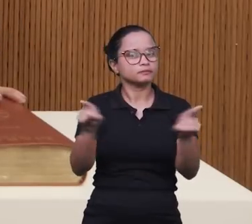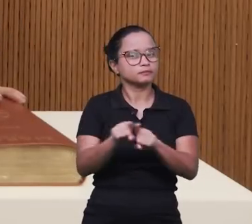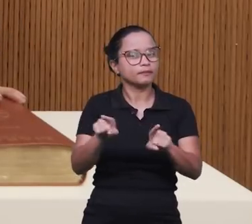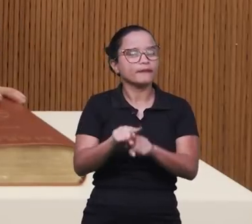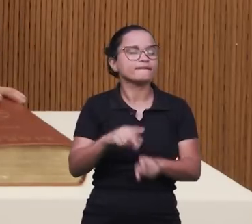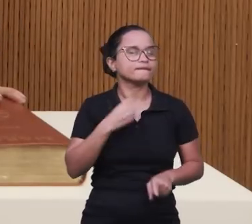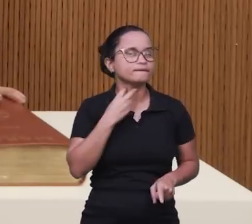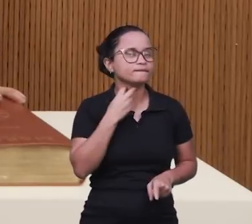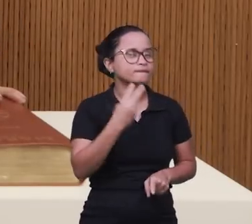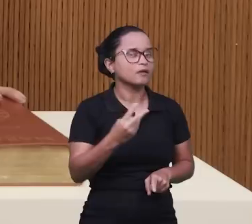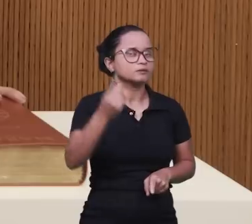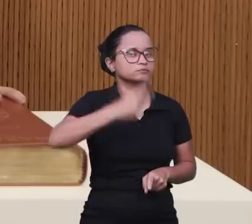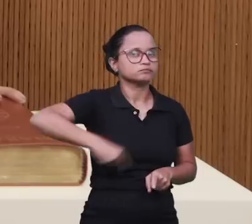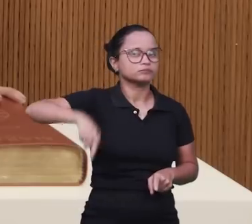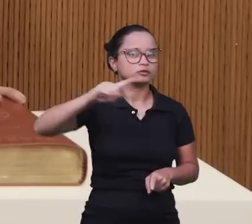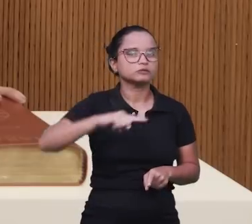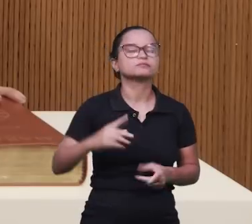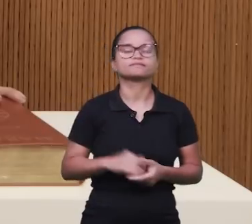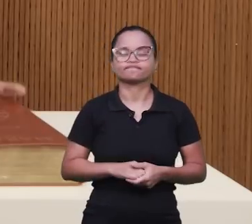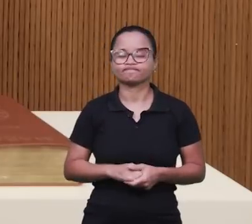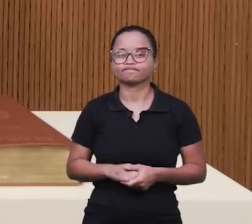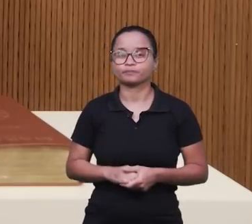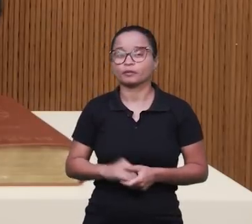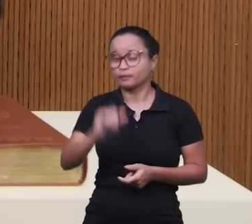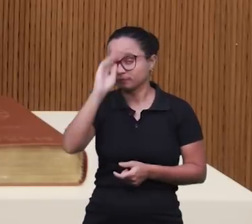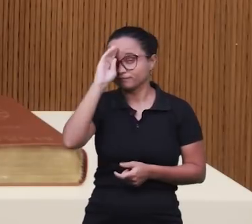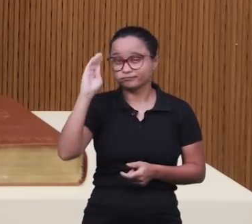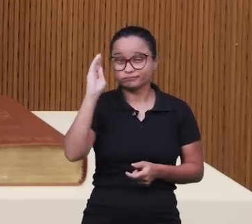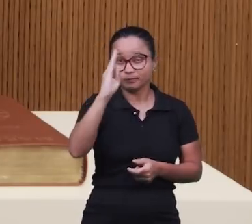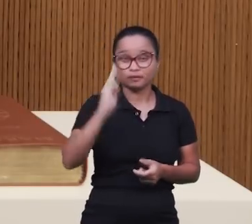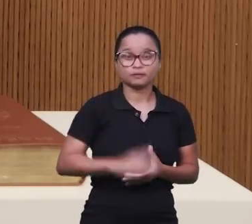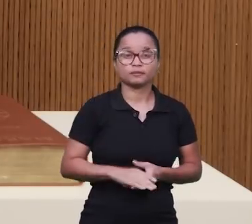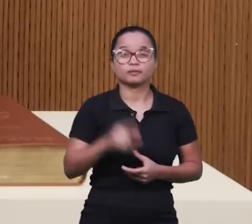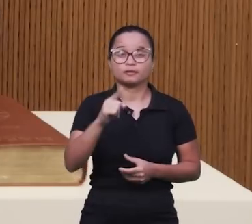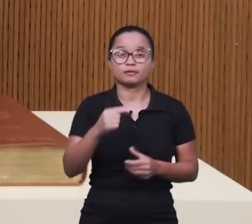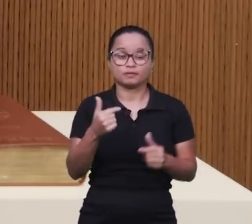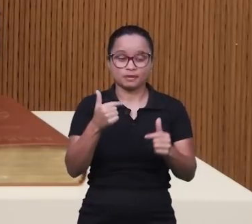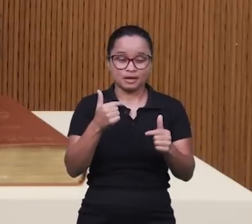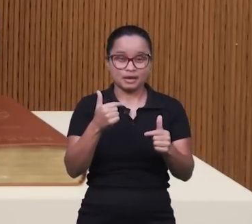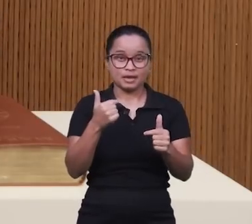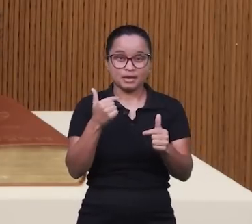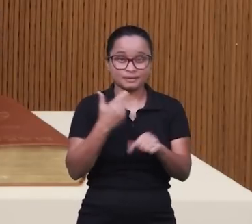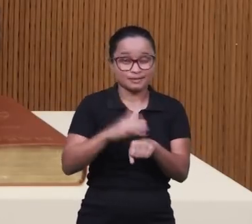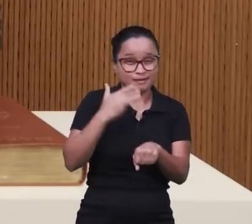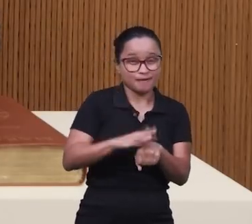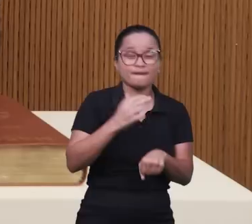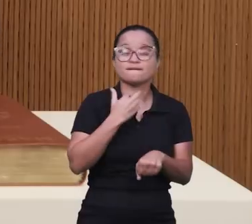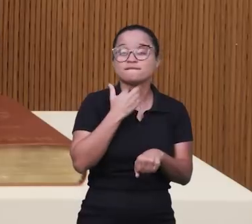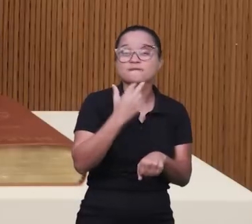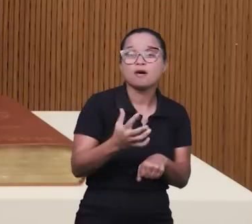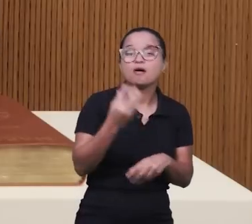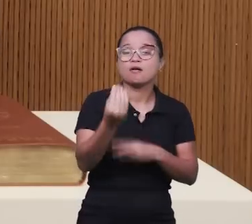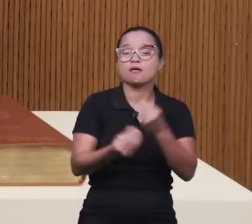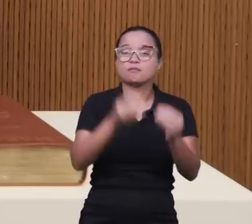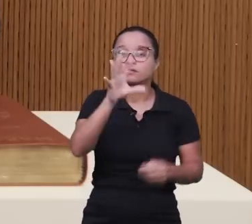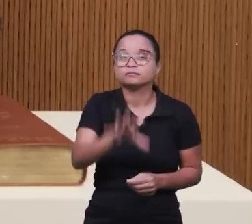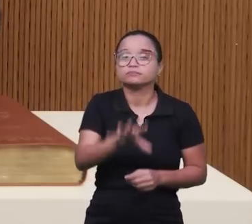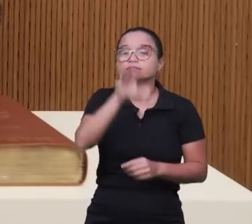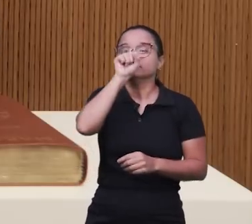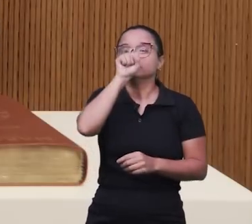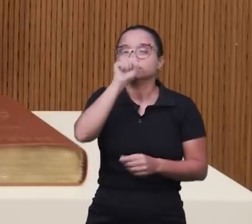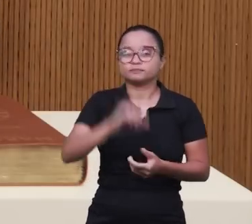voz como um instrumento. Então, o ponto principal para você trabalhar a sua voz é trabalhando a sua